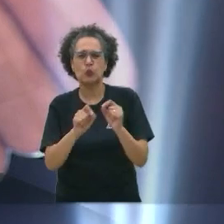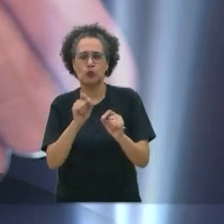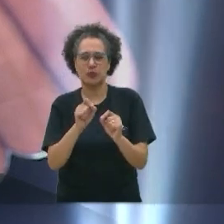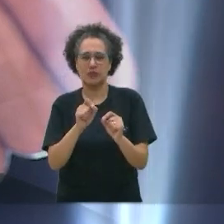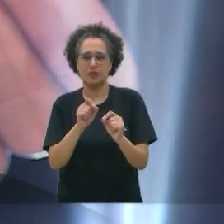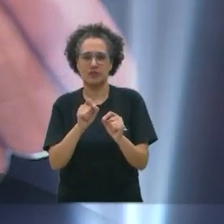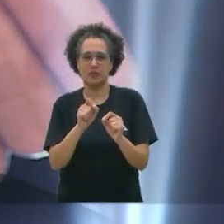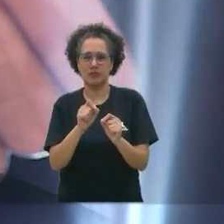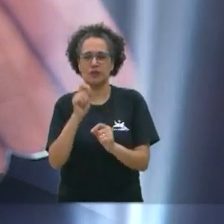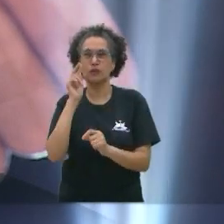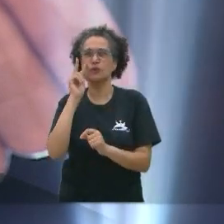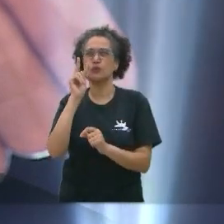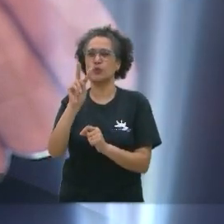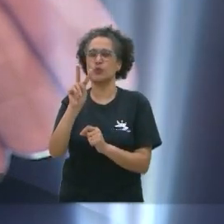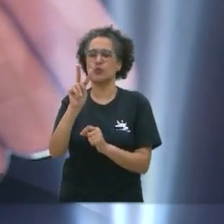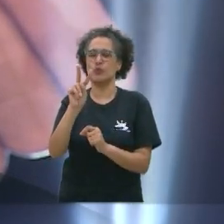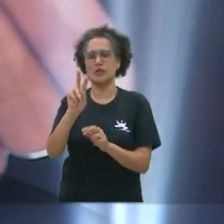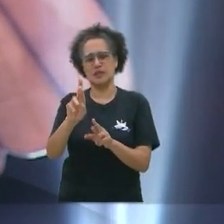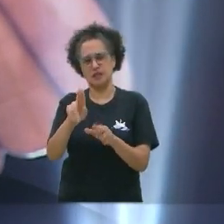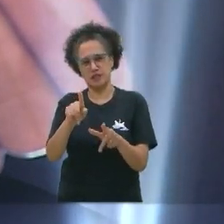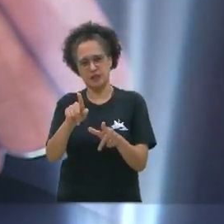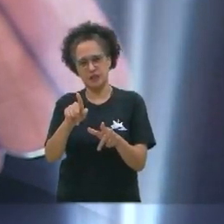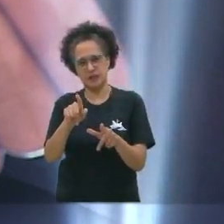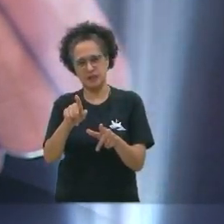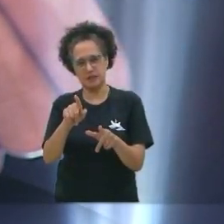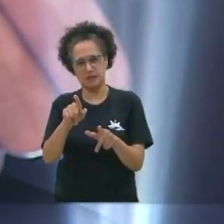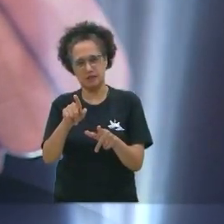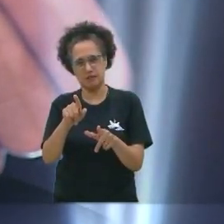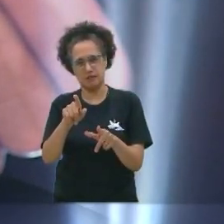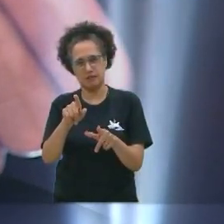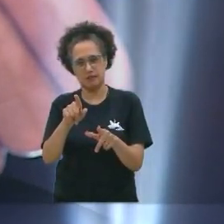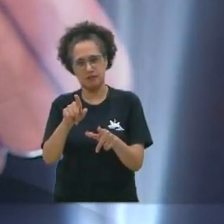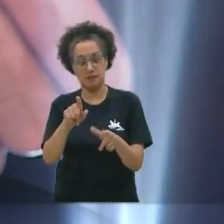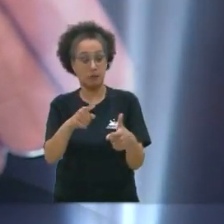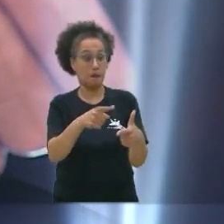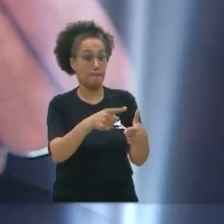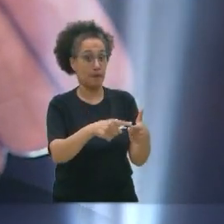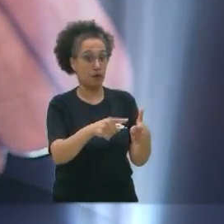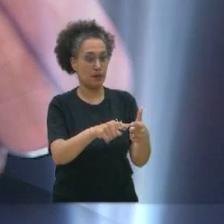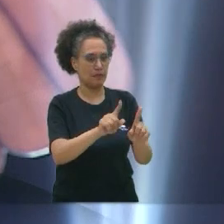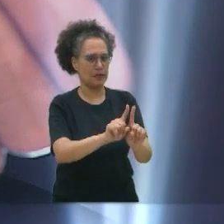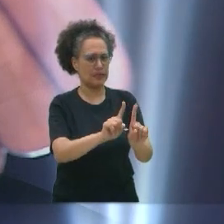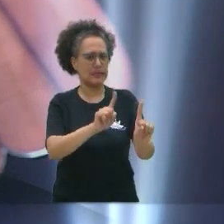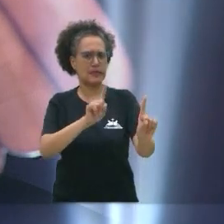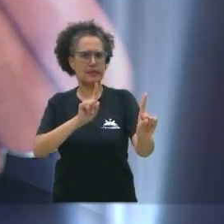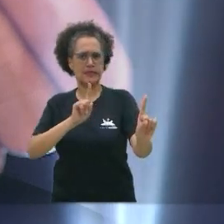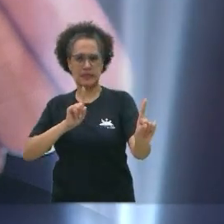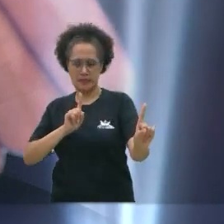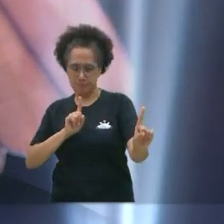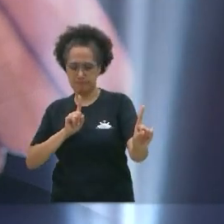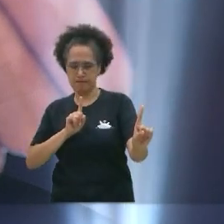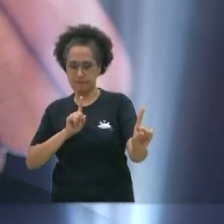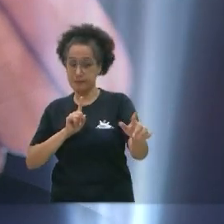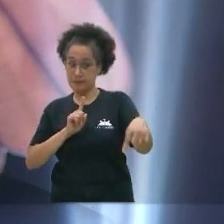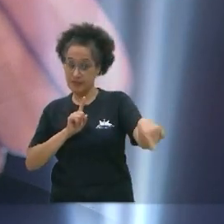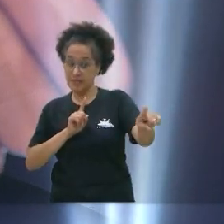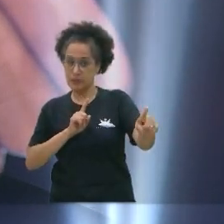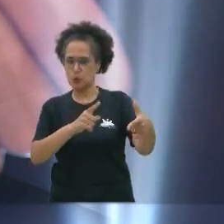olhar diferente, tomar distância do problema, para que ele se